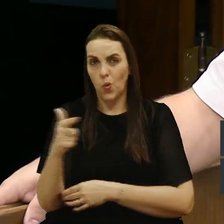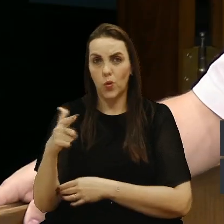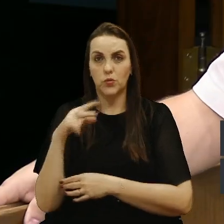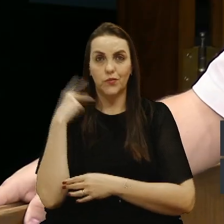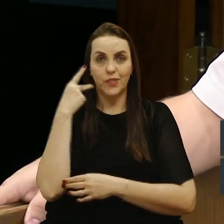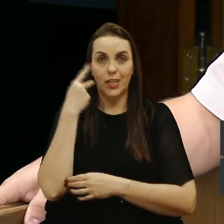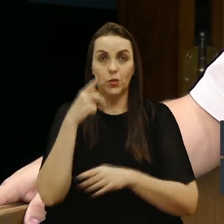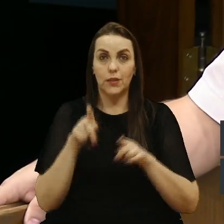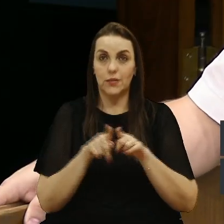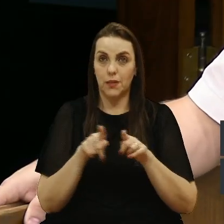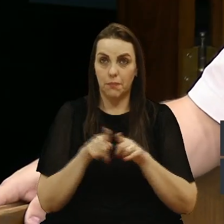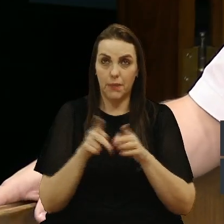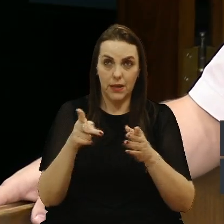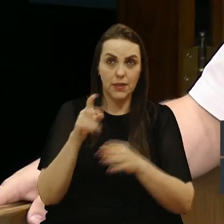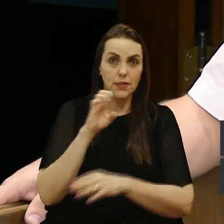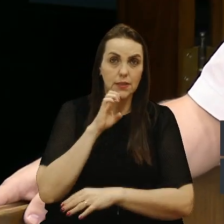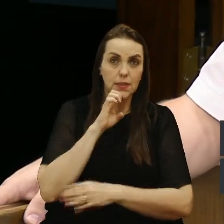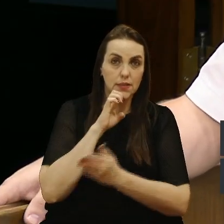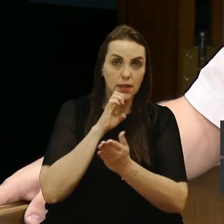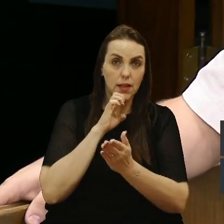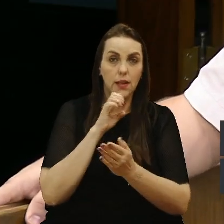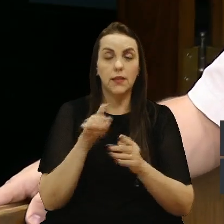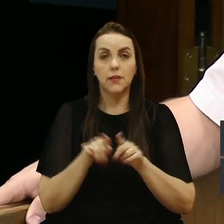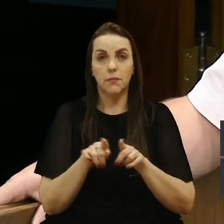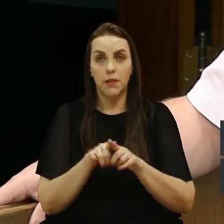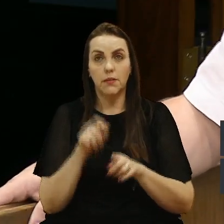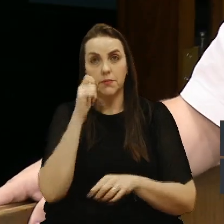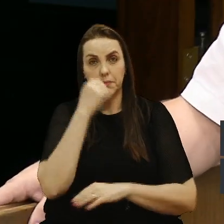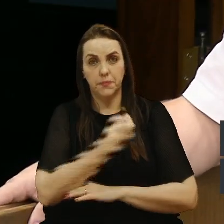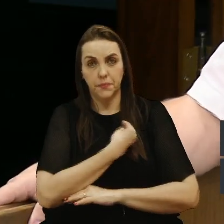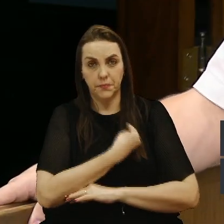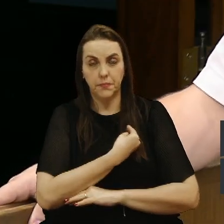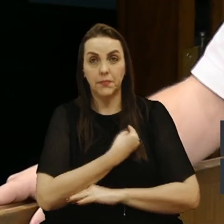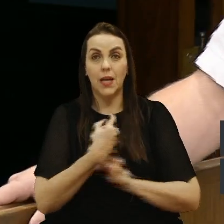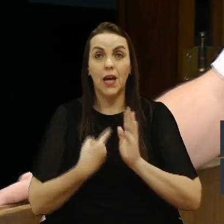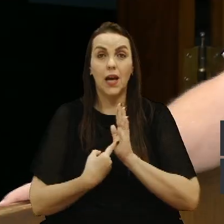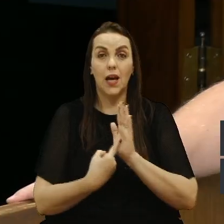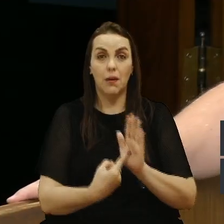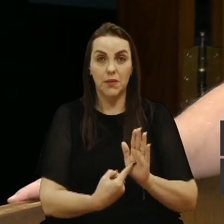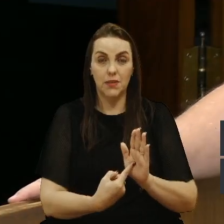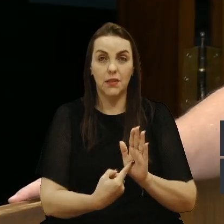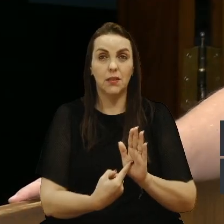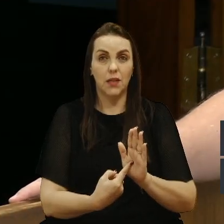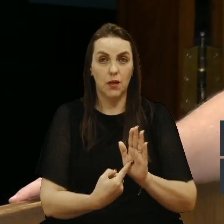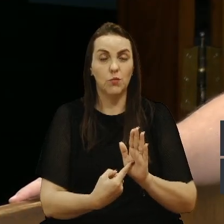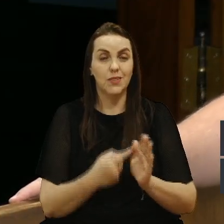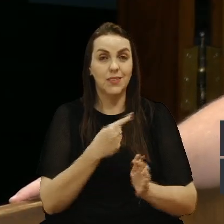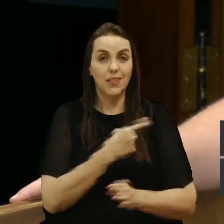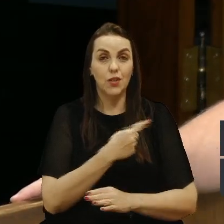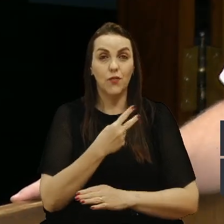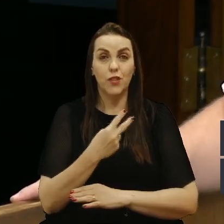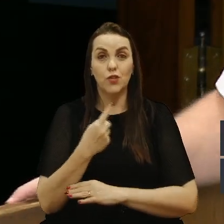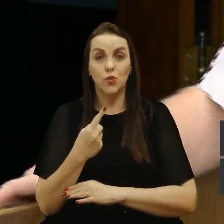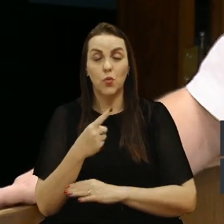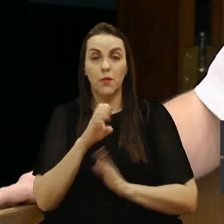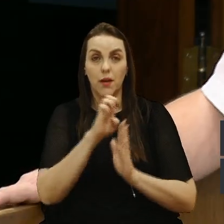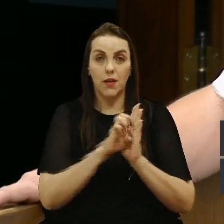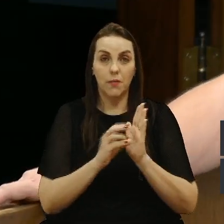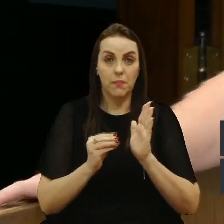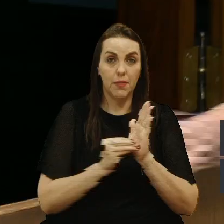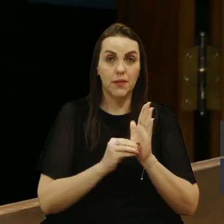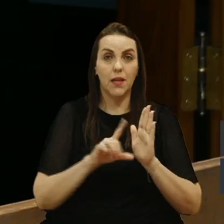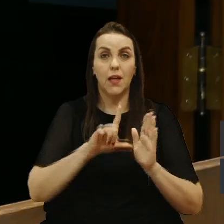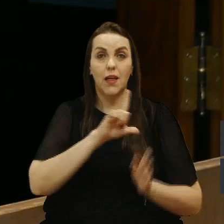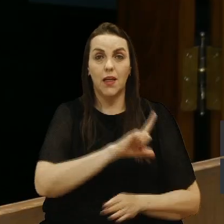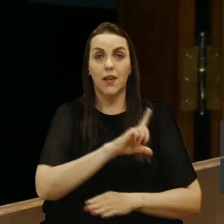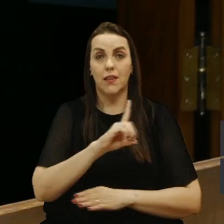aqui, me refiro a esse vereador Estela Balardim, que se encontra presente plenário, apresentamos, salvo melhor juízo, 121 emendas à Lei de Diretrizes